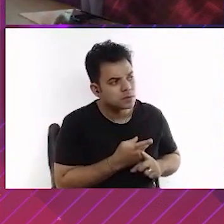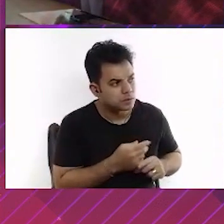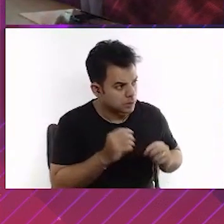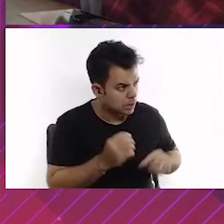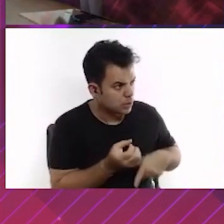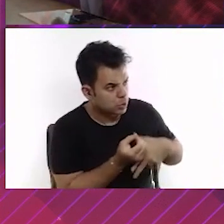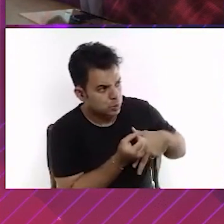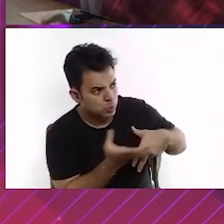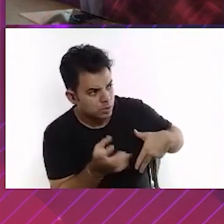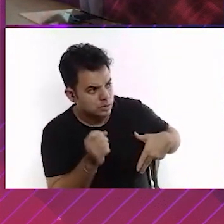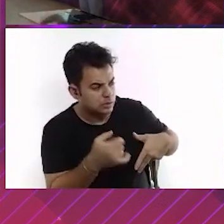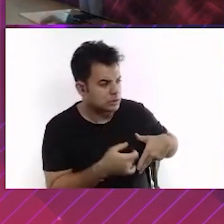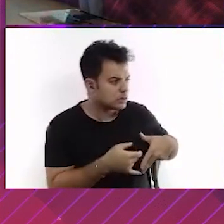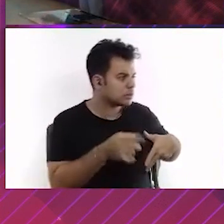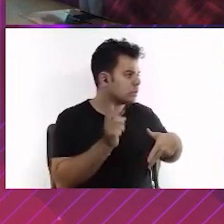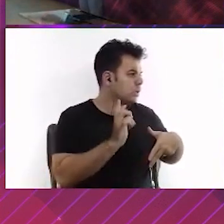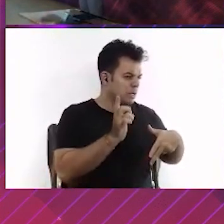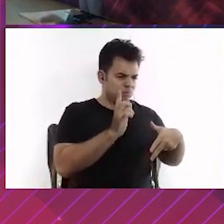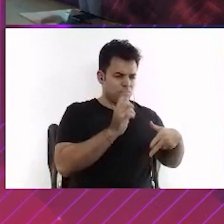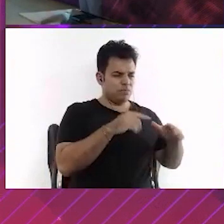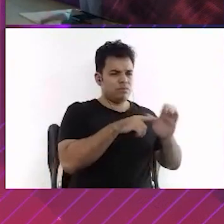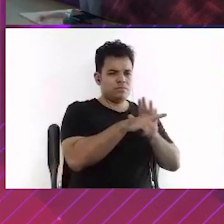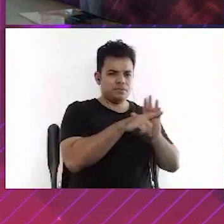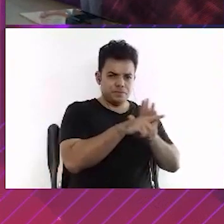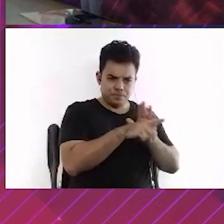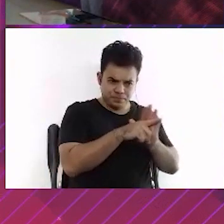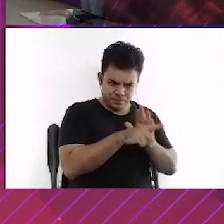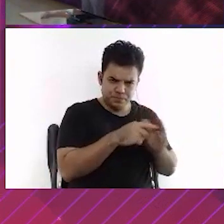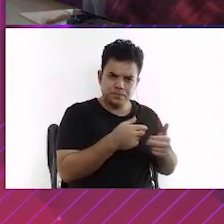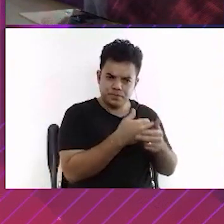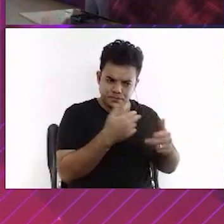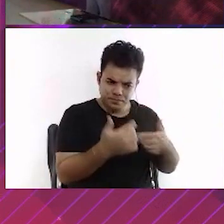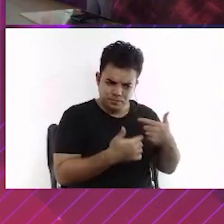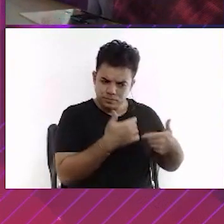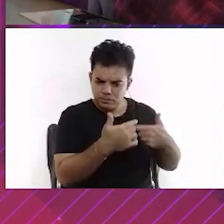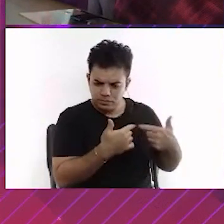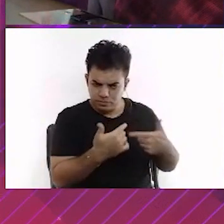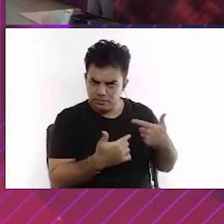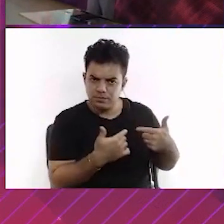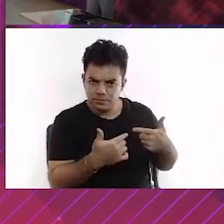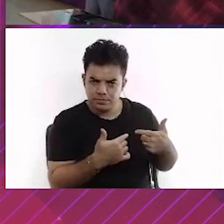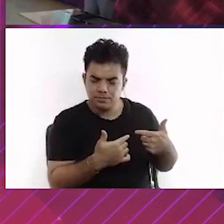também, indiretamente, por esses profissionais de saúde que não trabalham com doação, por